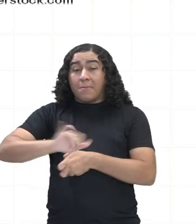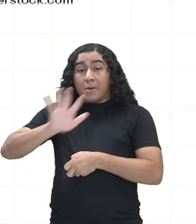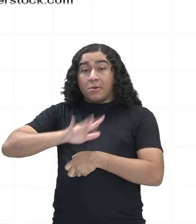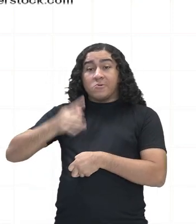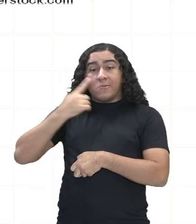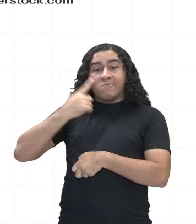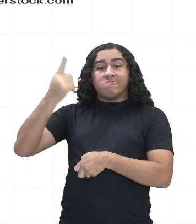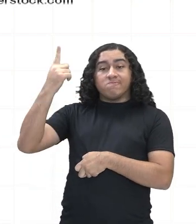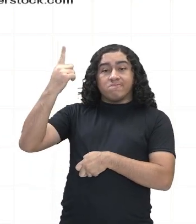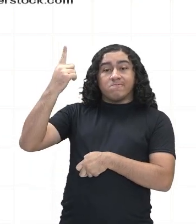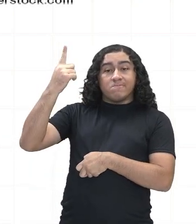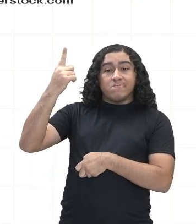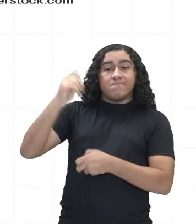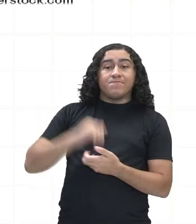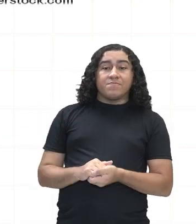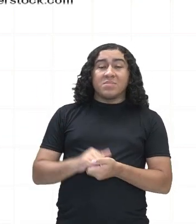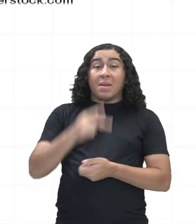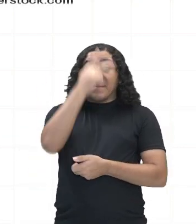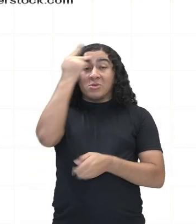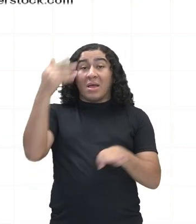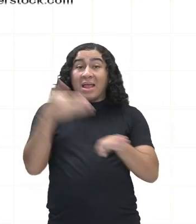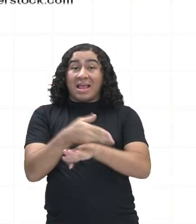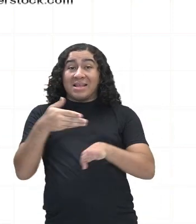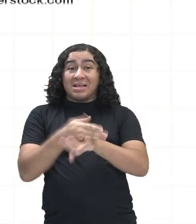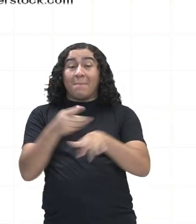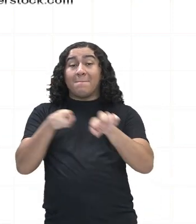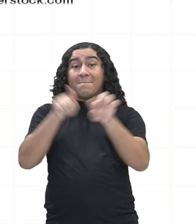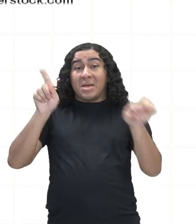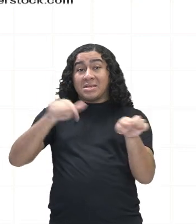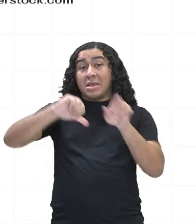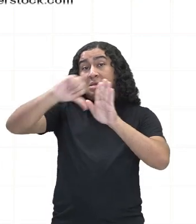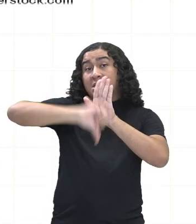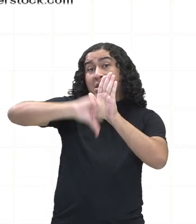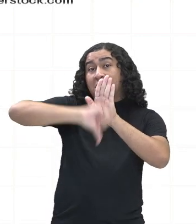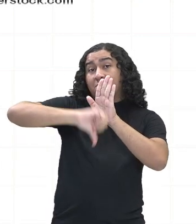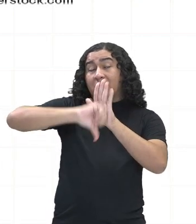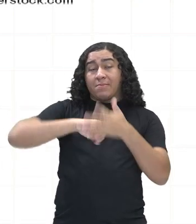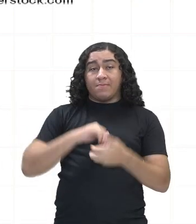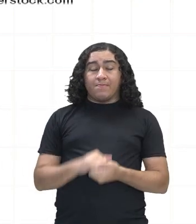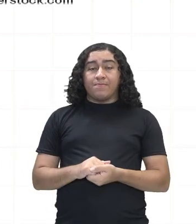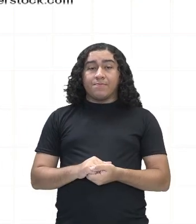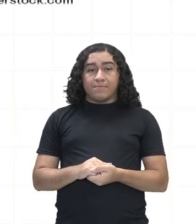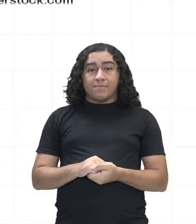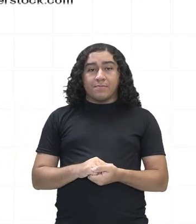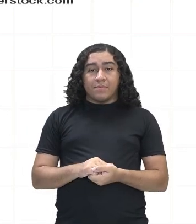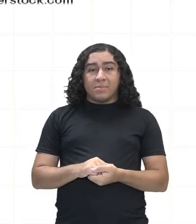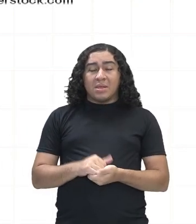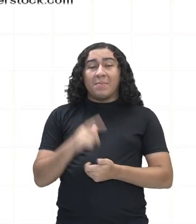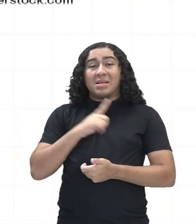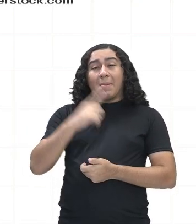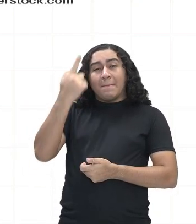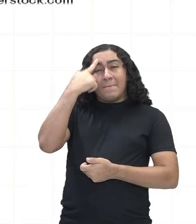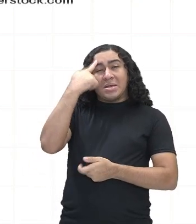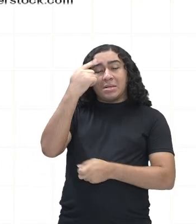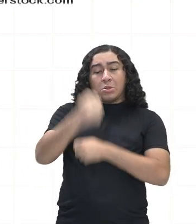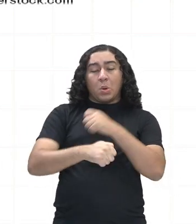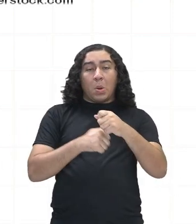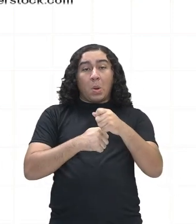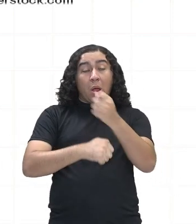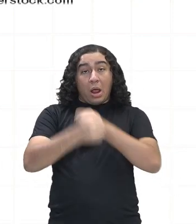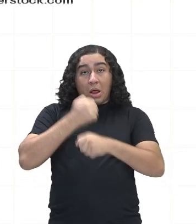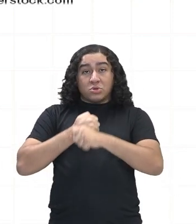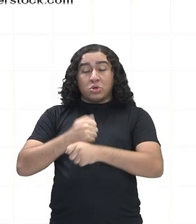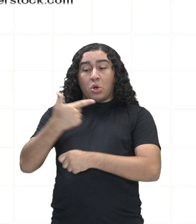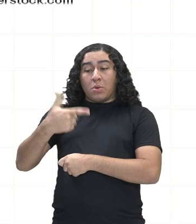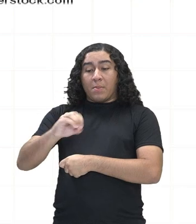está vendo, né? Quando as pessoas entram de maneira ilegal. Para ter uma ideia aí, lá no ano de 2015, né, cerca